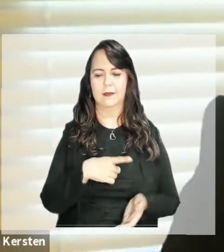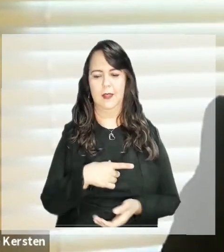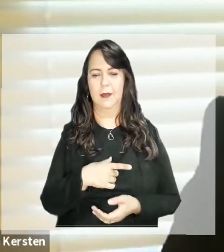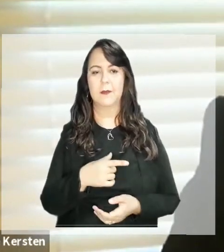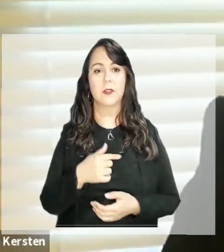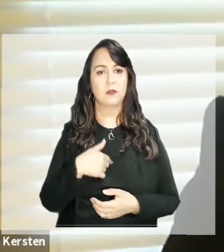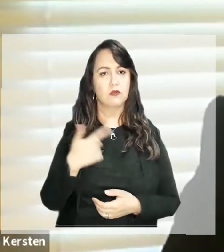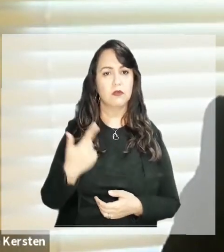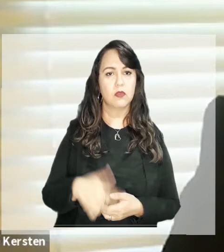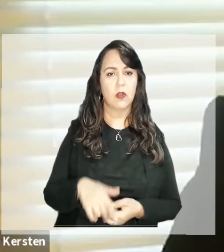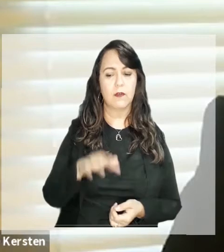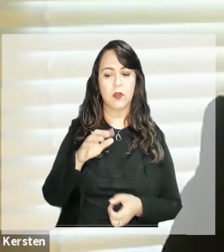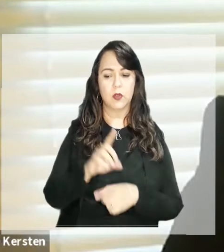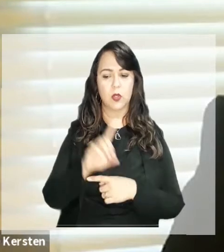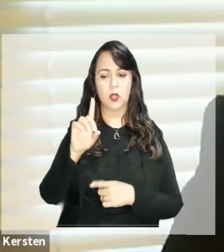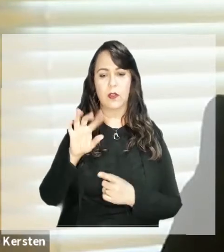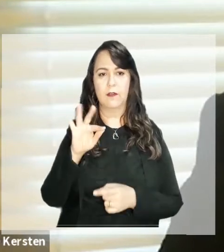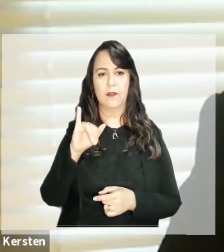Bem,